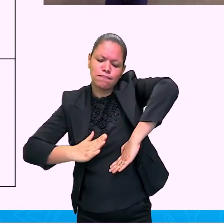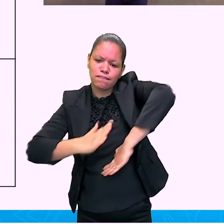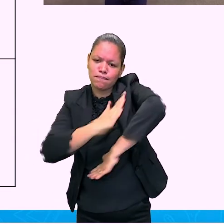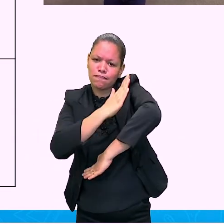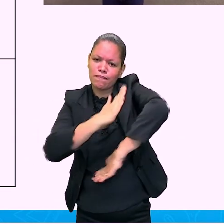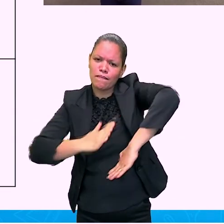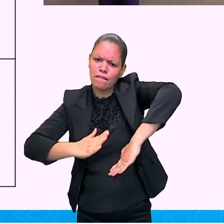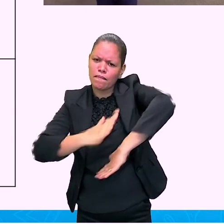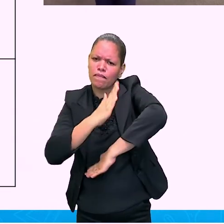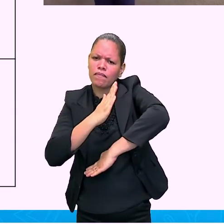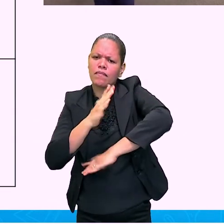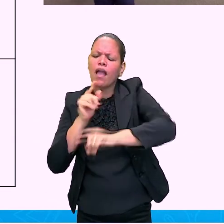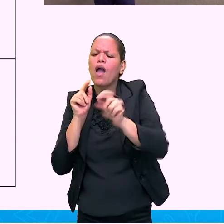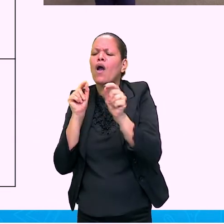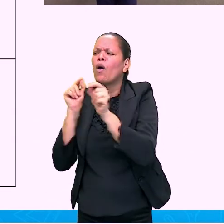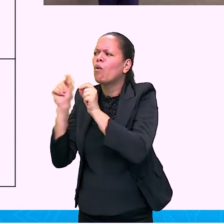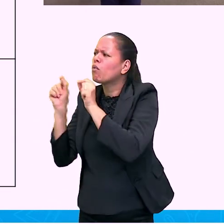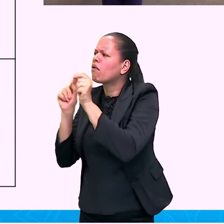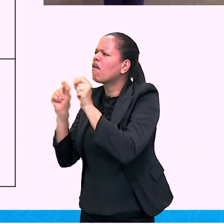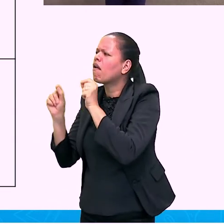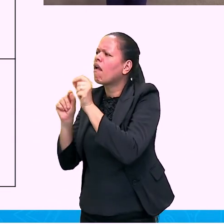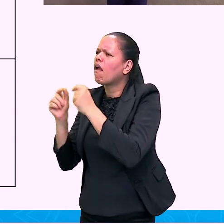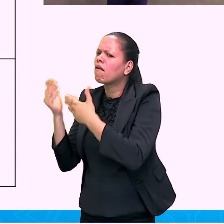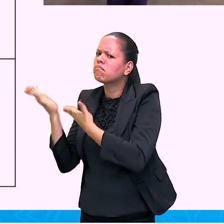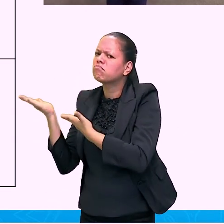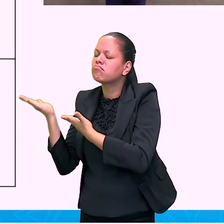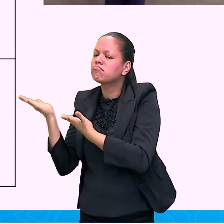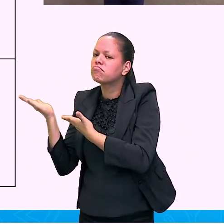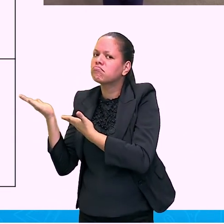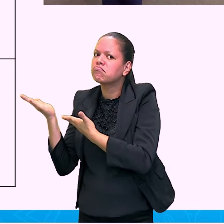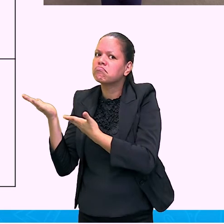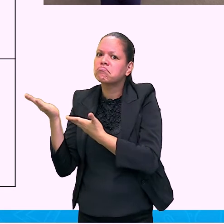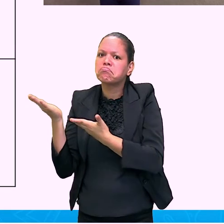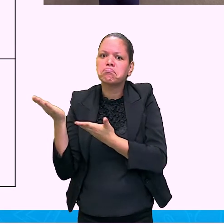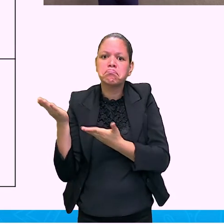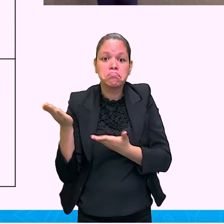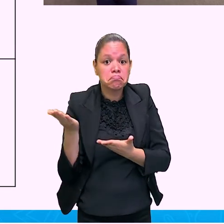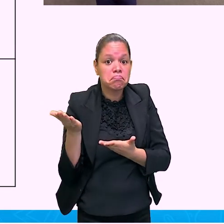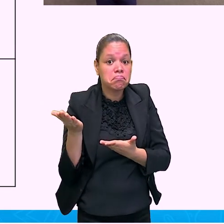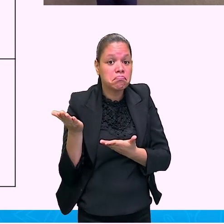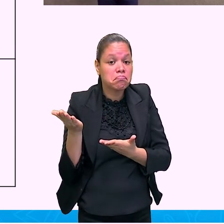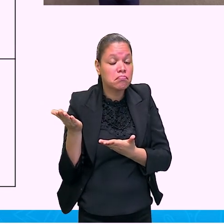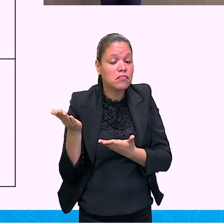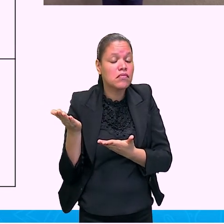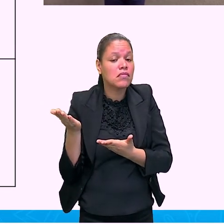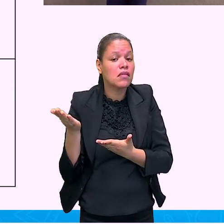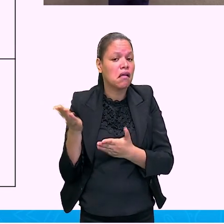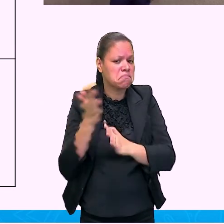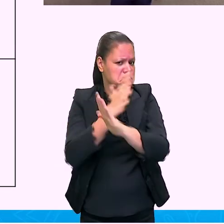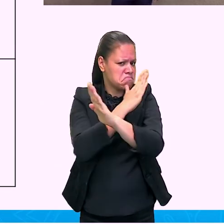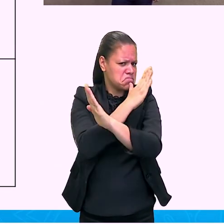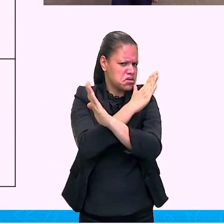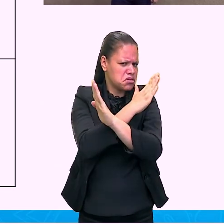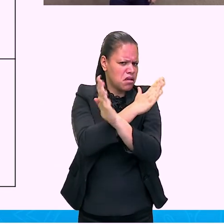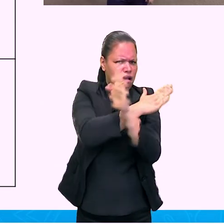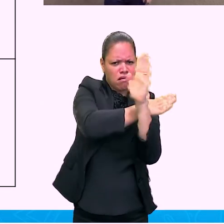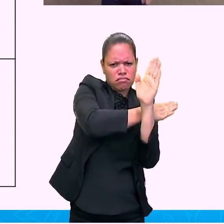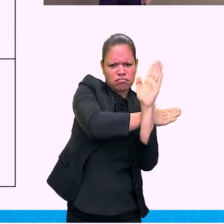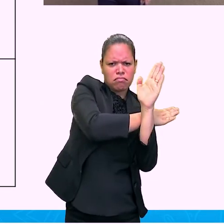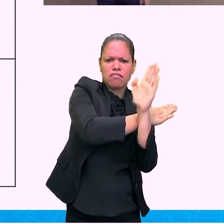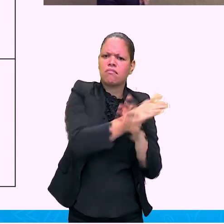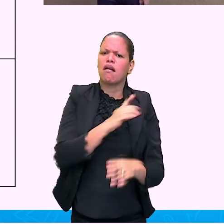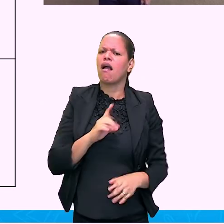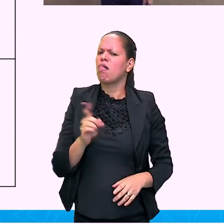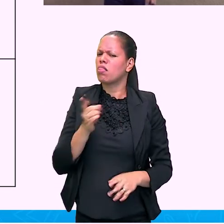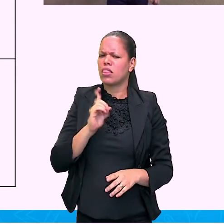são concorrentes ou perpendiculares? Não, porque elas não se cruzam. Então, nós temos aí retas que